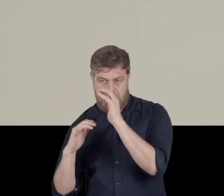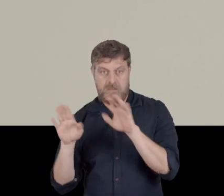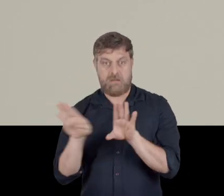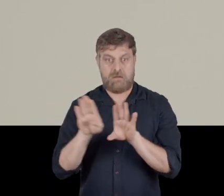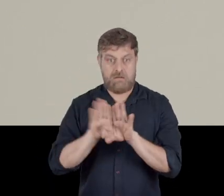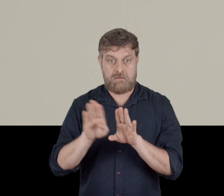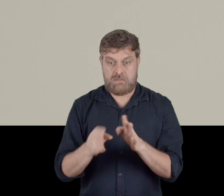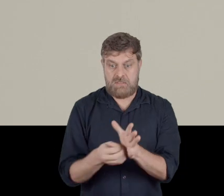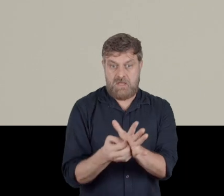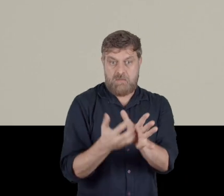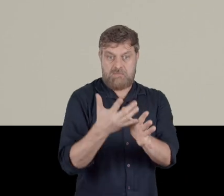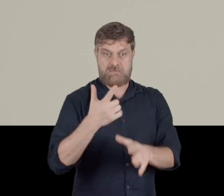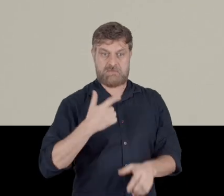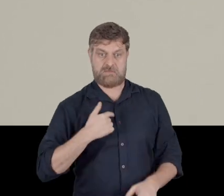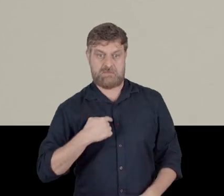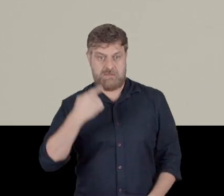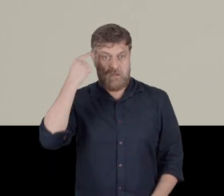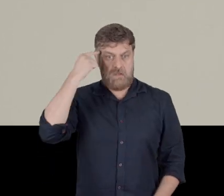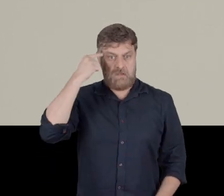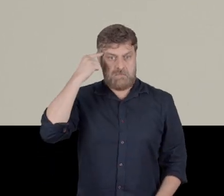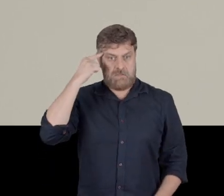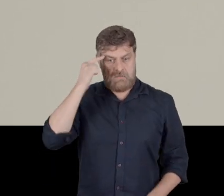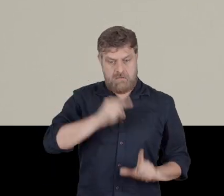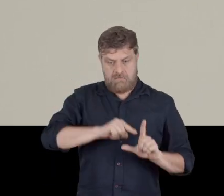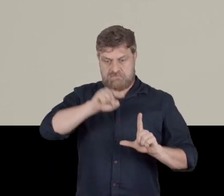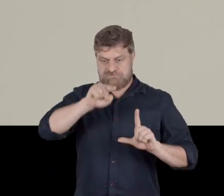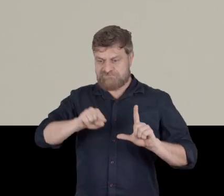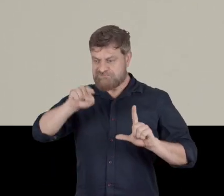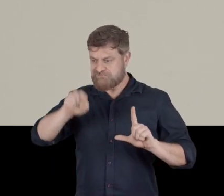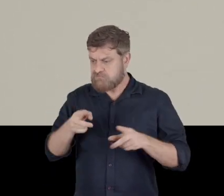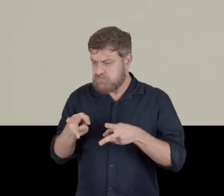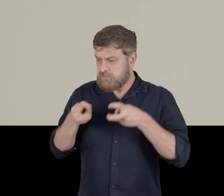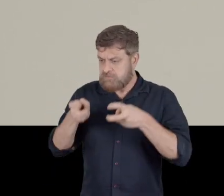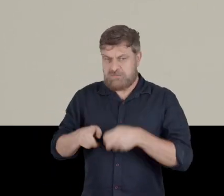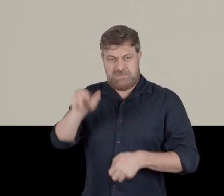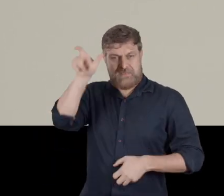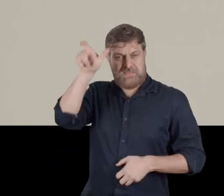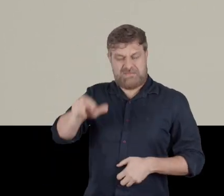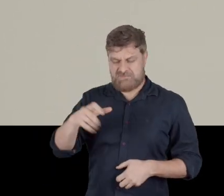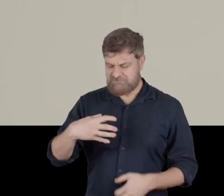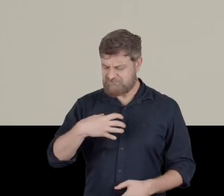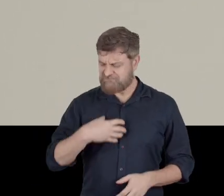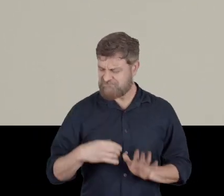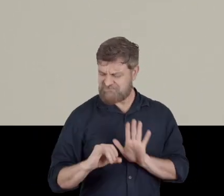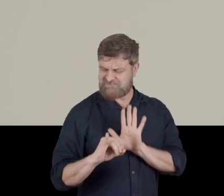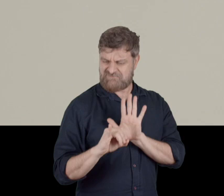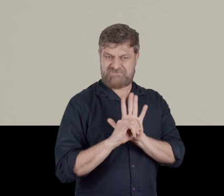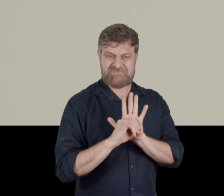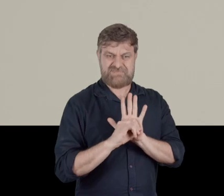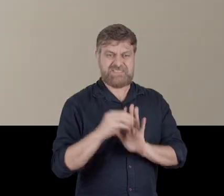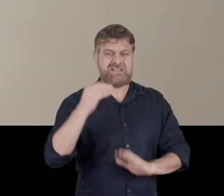de muita instabilidade mental, e a gente vê nessas pessoas, por exemplo, um senso de identidade